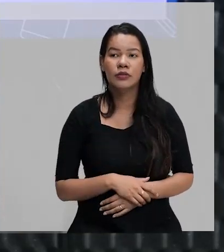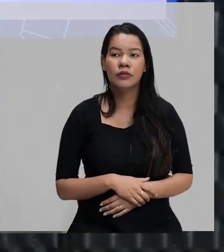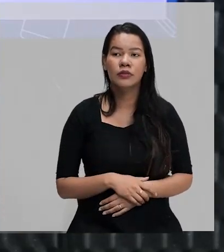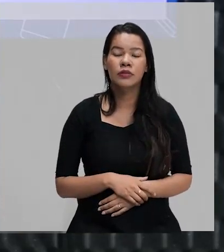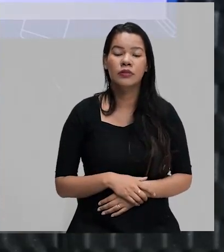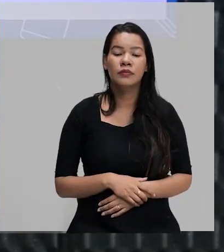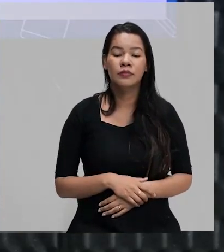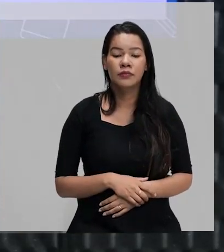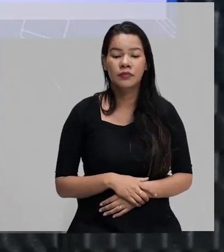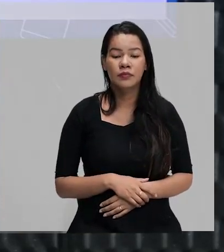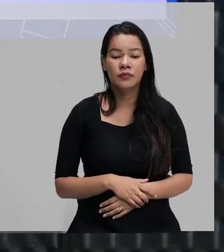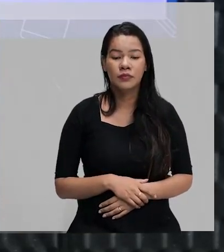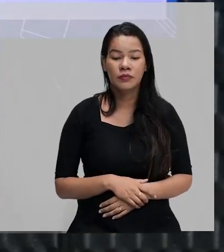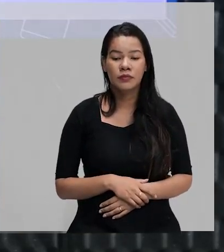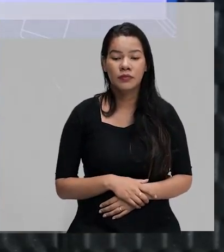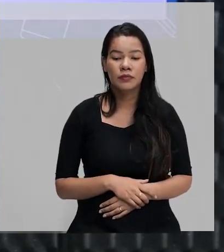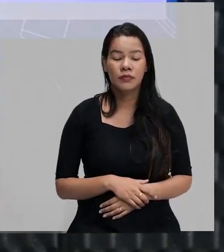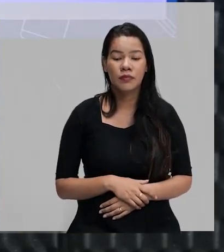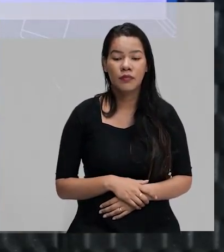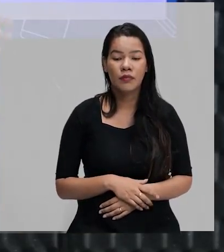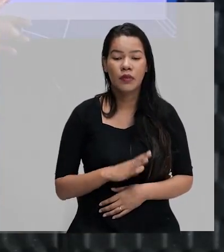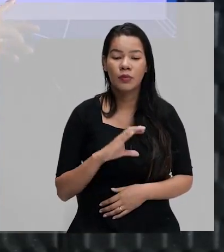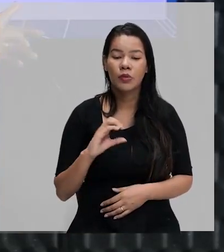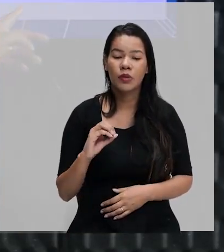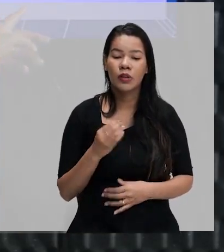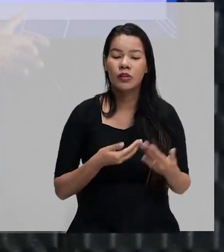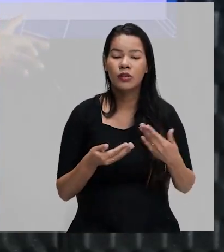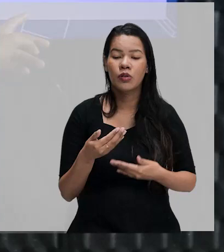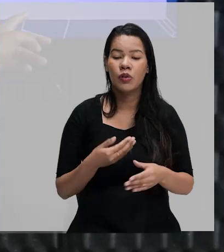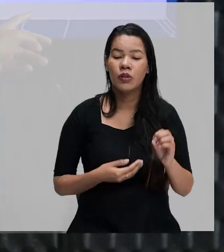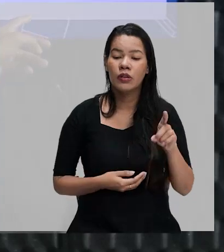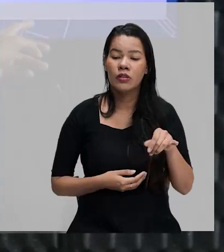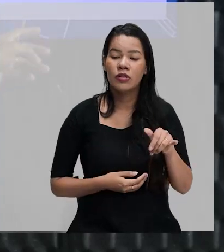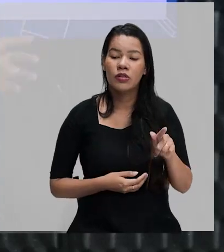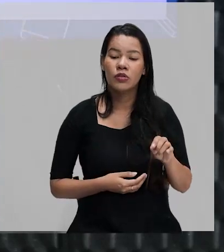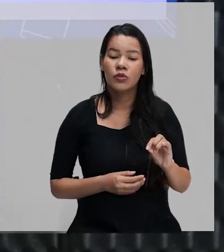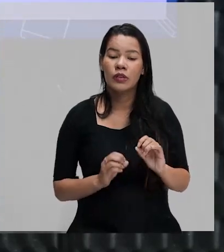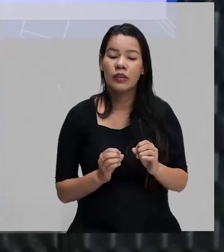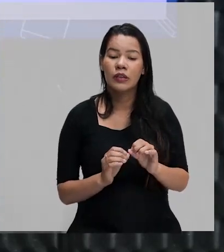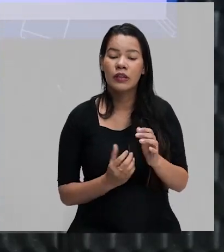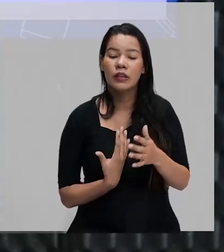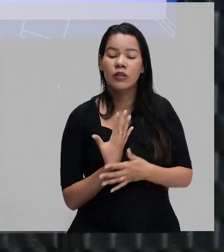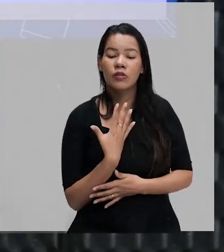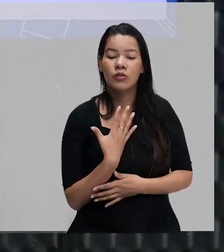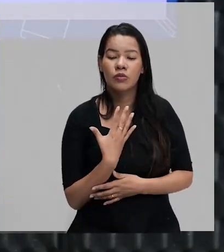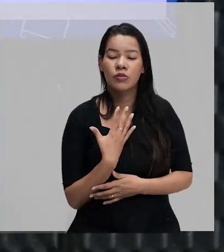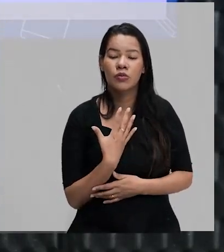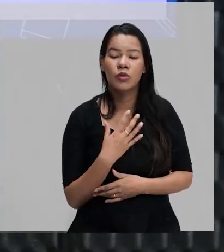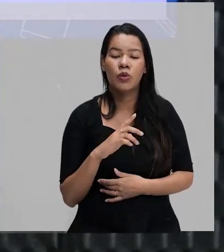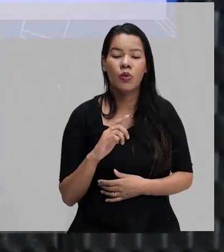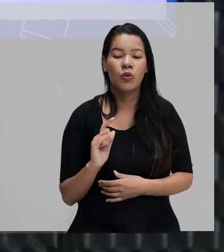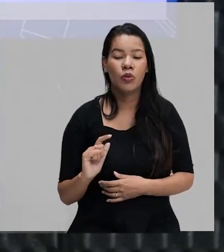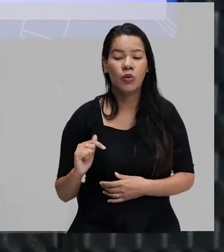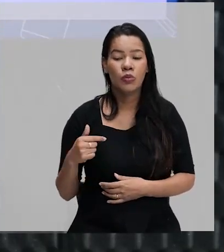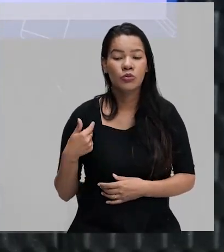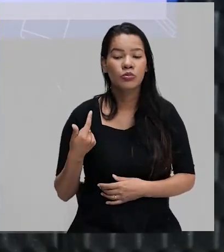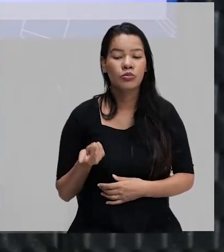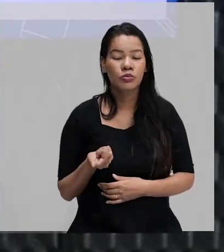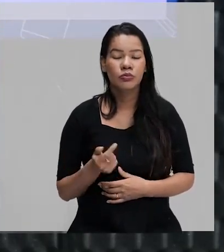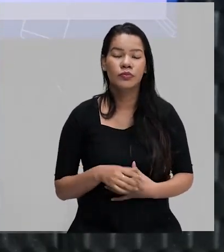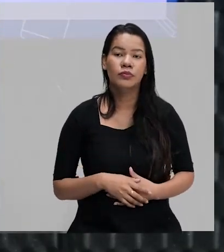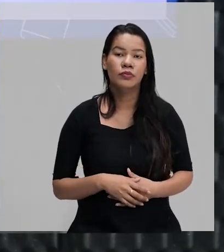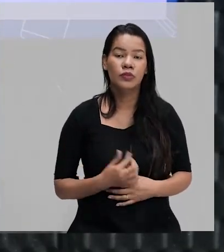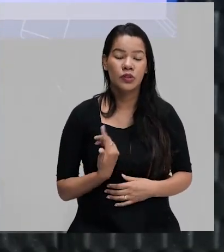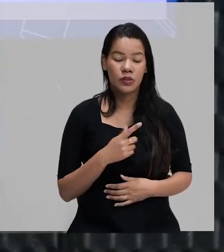o oxigênio, certo? Gerando o dióxido de carbono. Então, aqui nós temos as